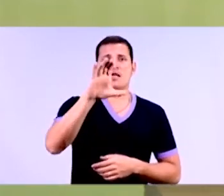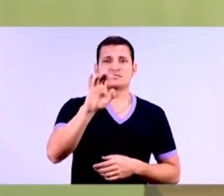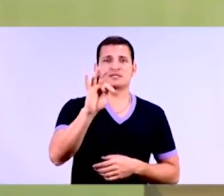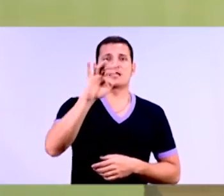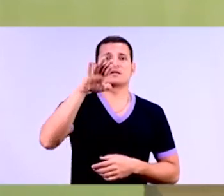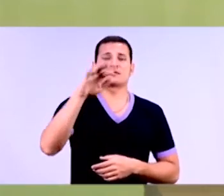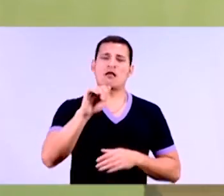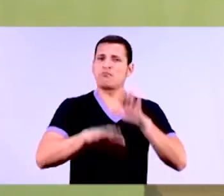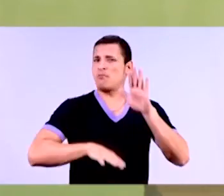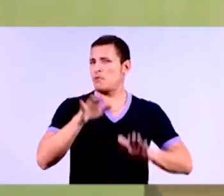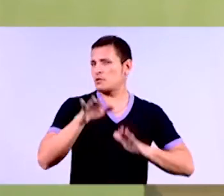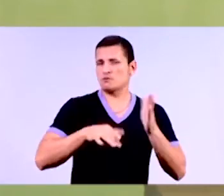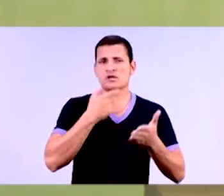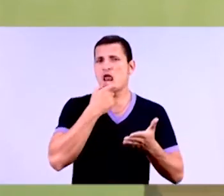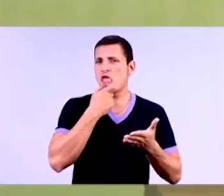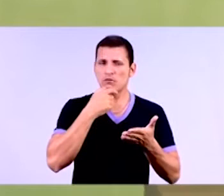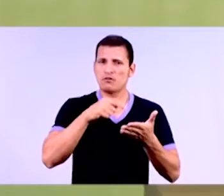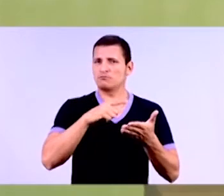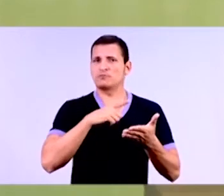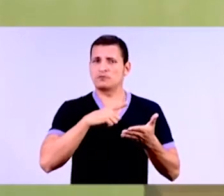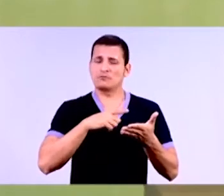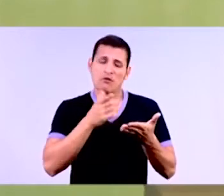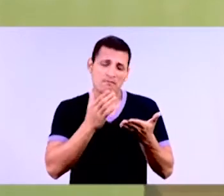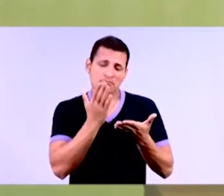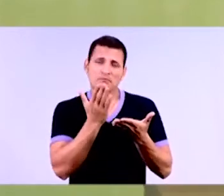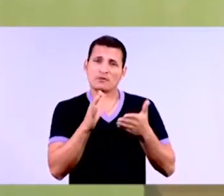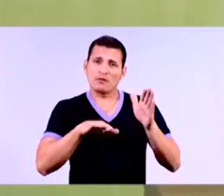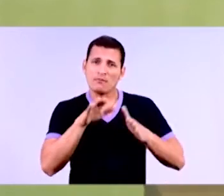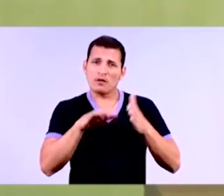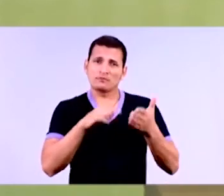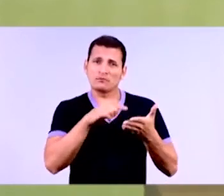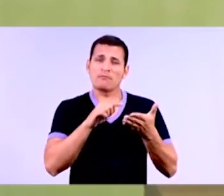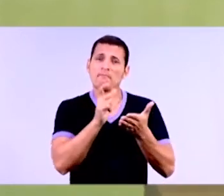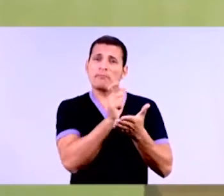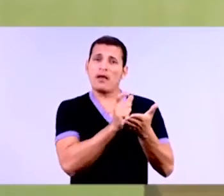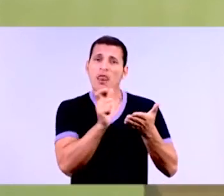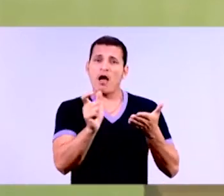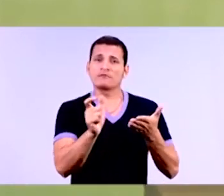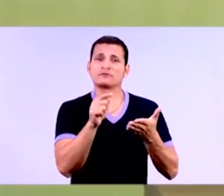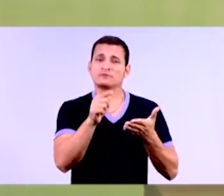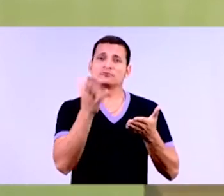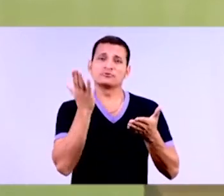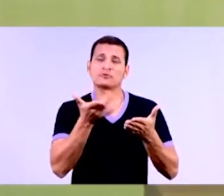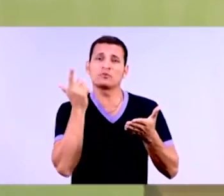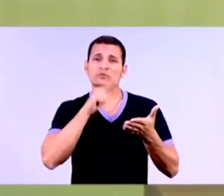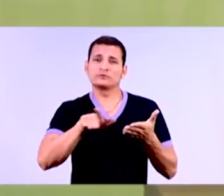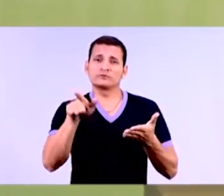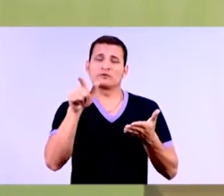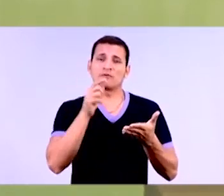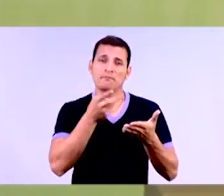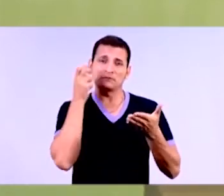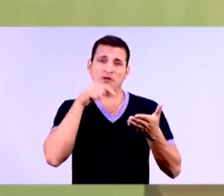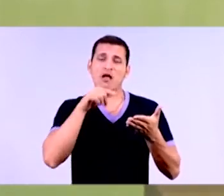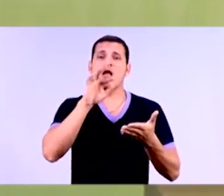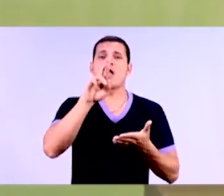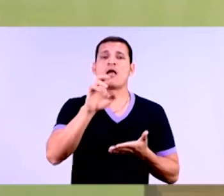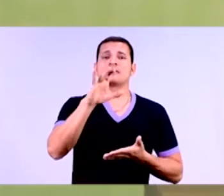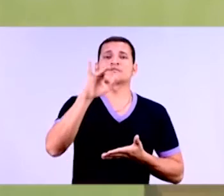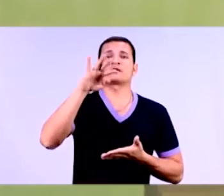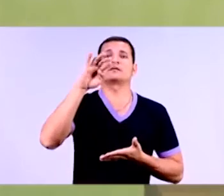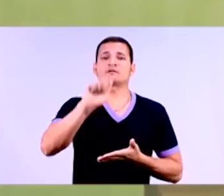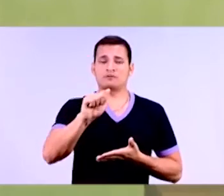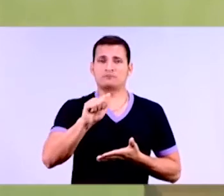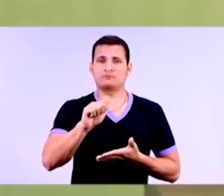independente da língua em que ela esteja, pelo formato, pela disposição das palavras, a gente logo percebe que é uma receita.